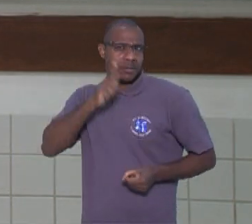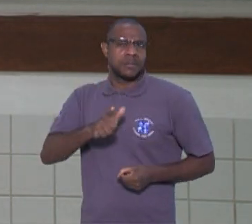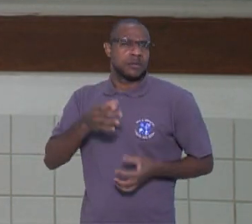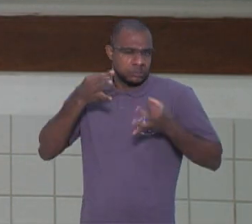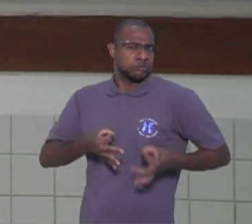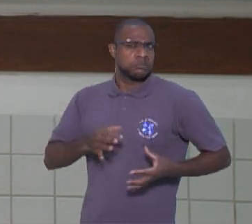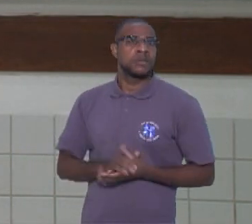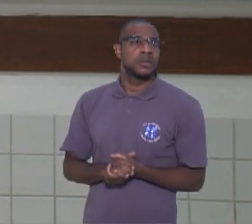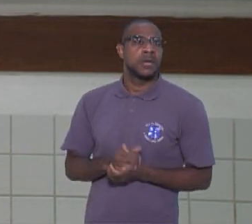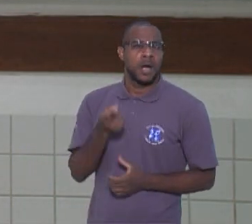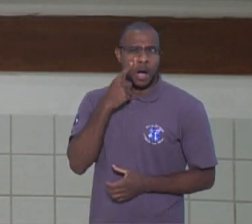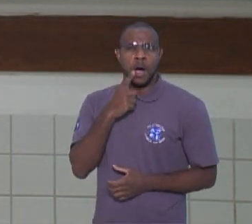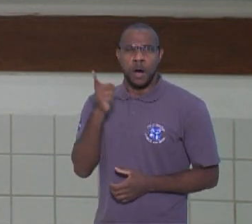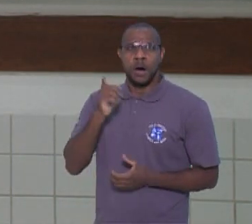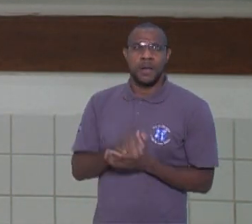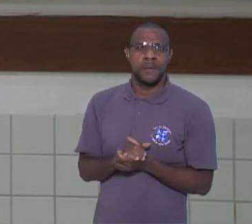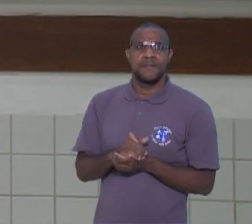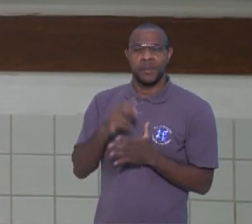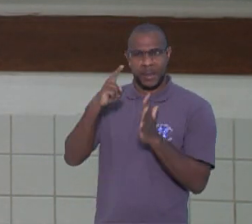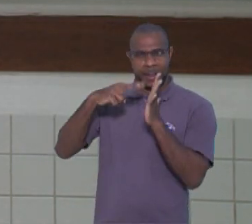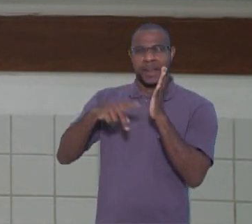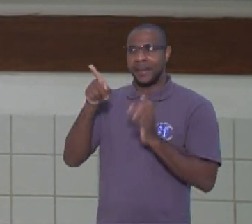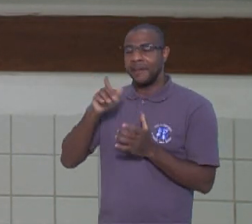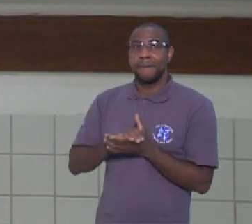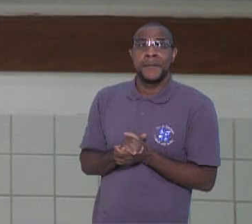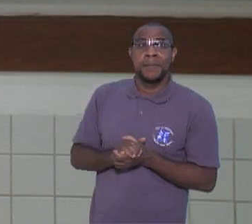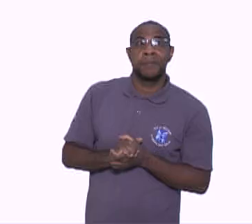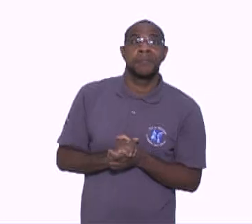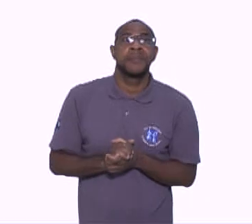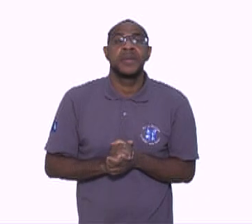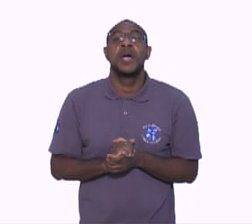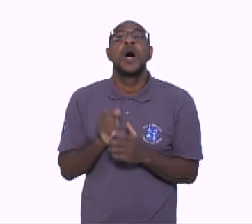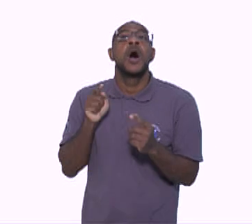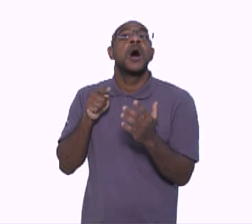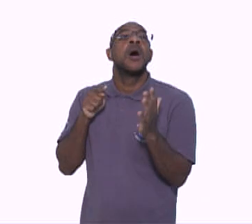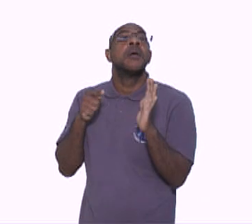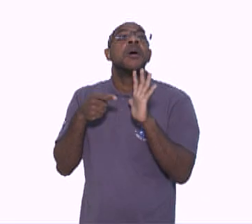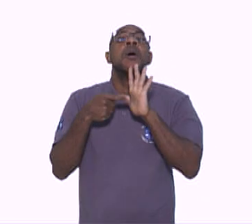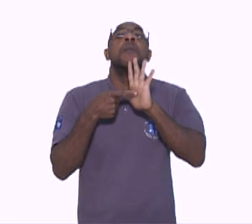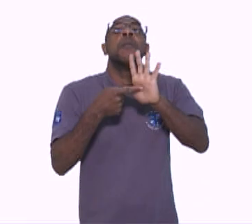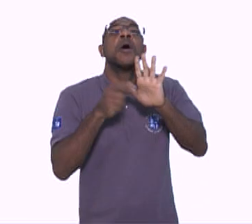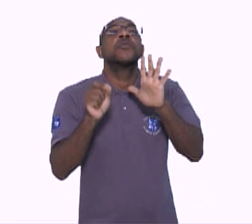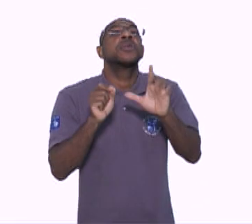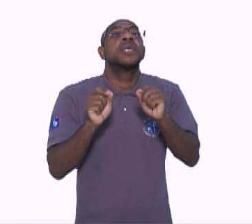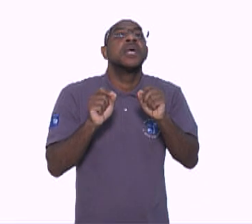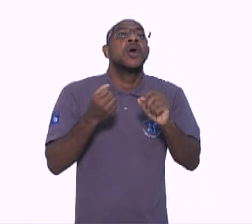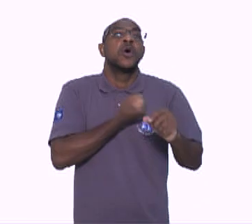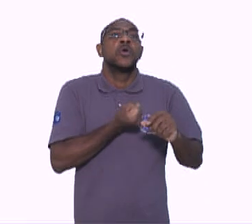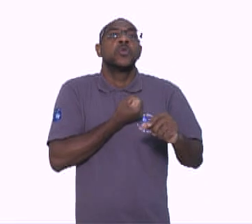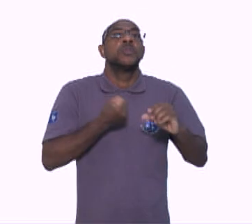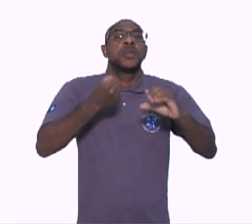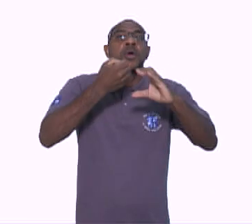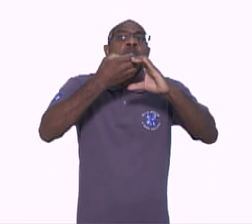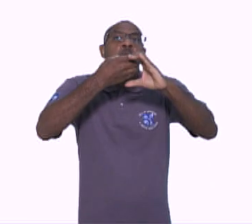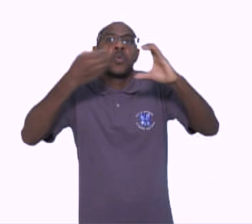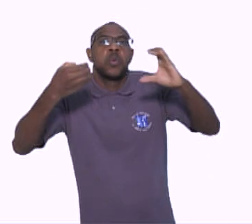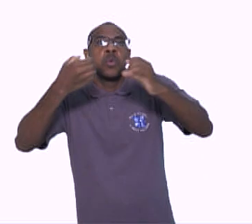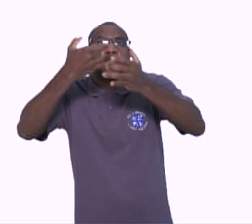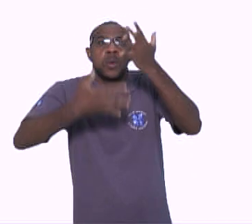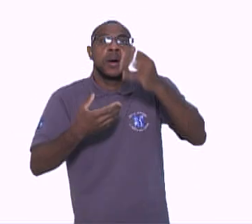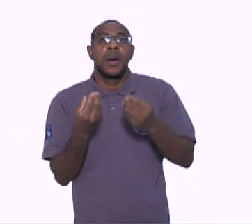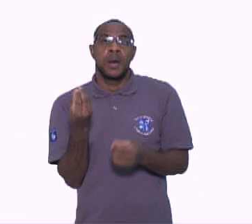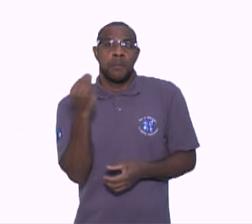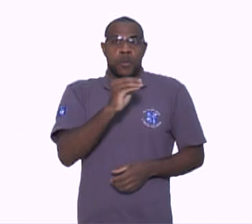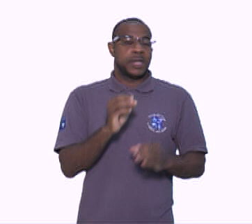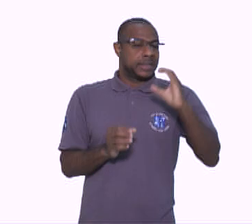Mas vamos lá, vamos ler um pouquinho aqui. Ó, identifique os coeficientes numéricos e marque C para a